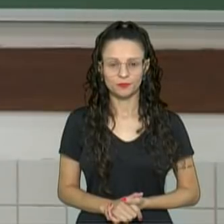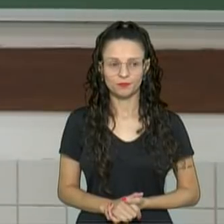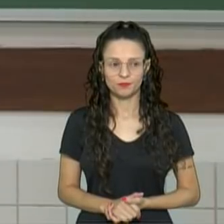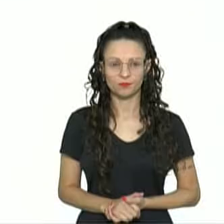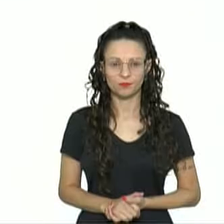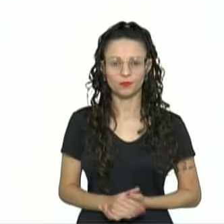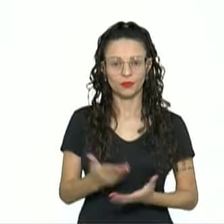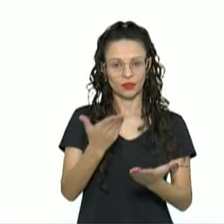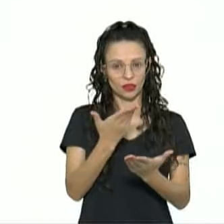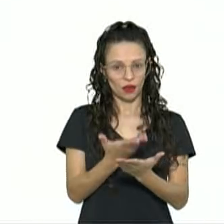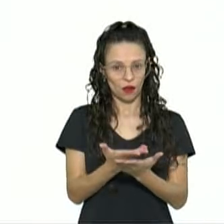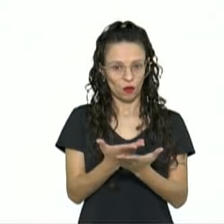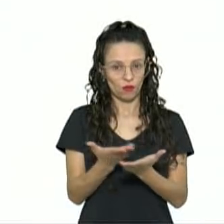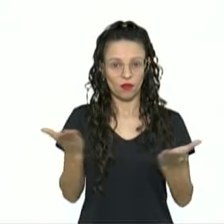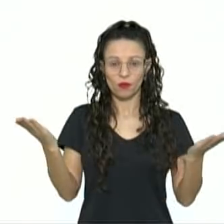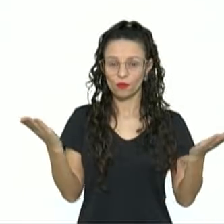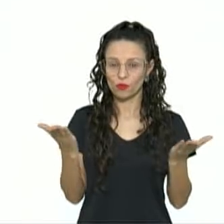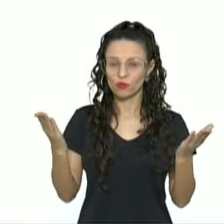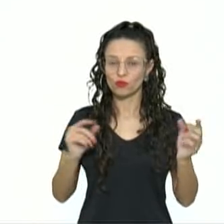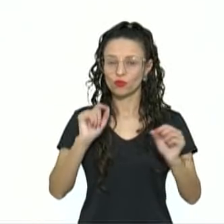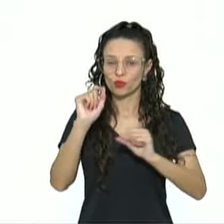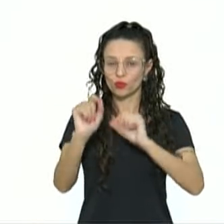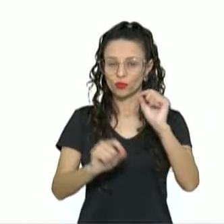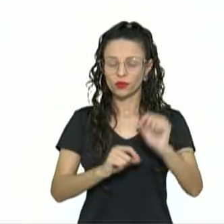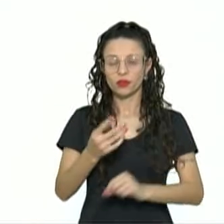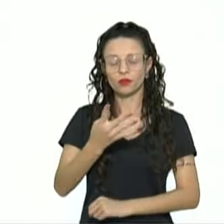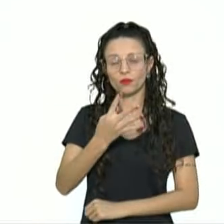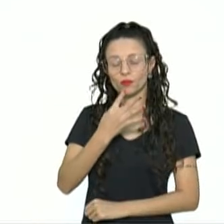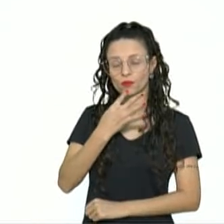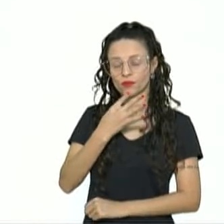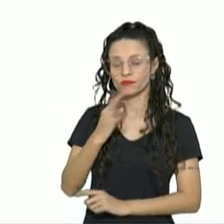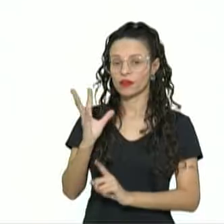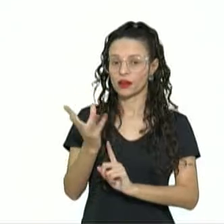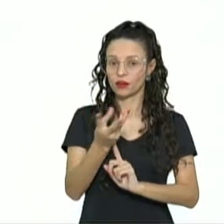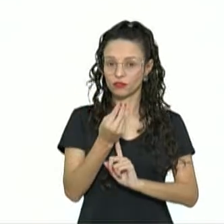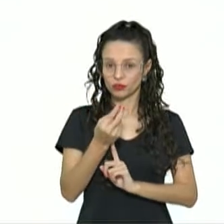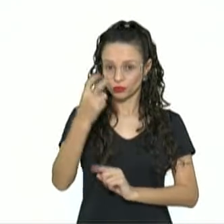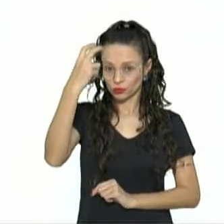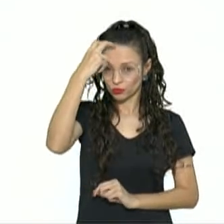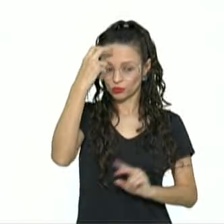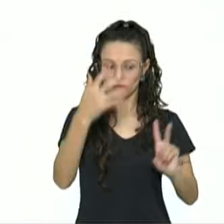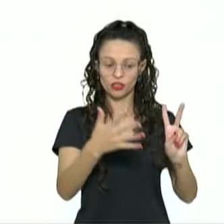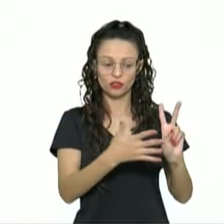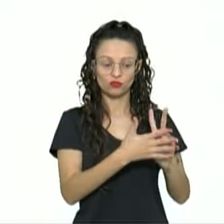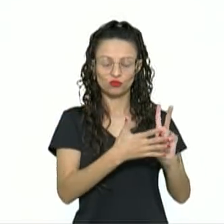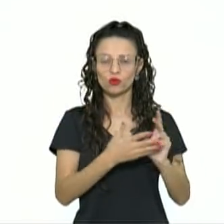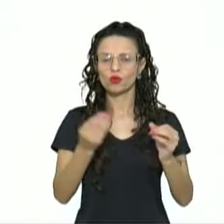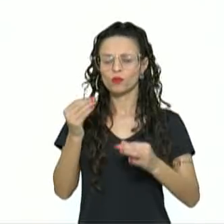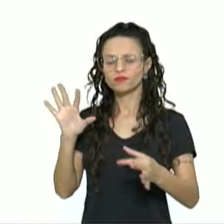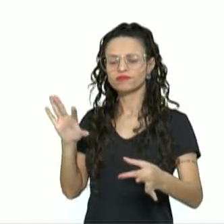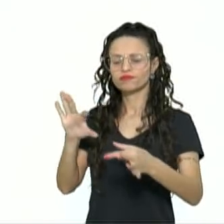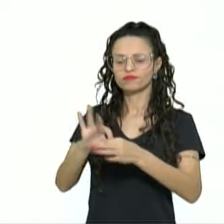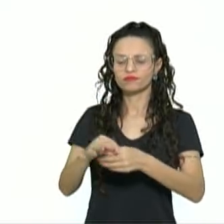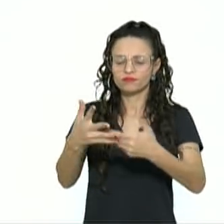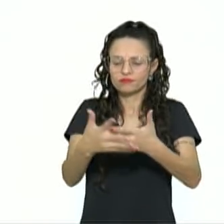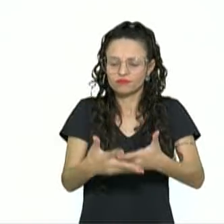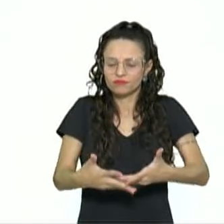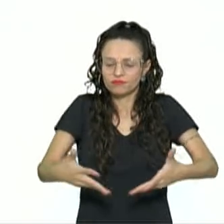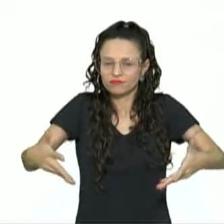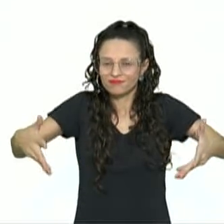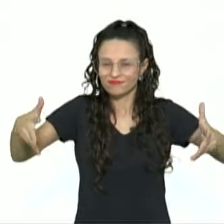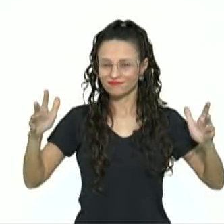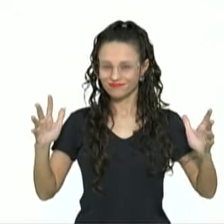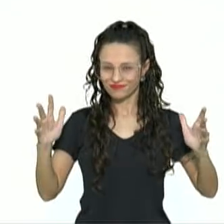Na aula de hoje, vamos conhecer a arte e a cultura indígena, através de suas cestarias, carregadas de